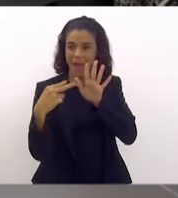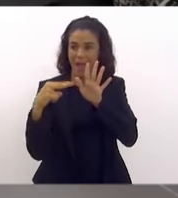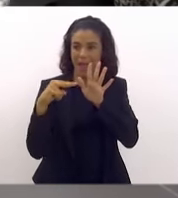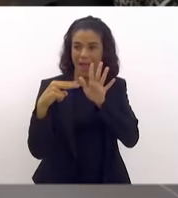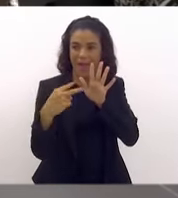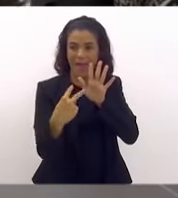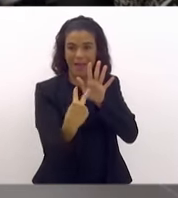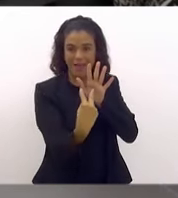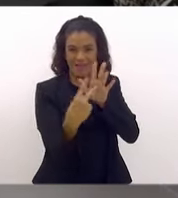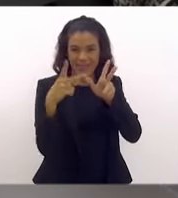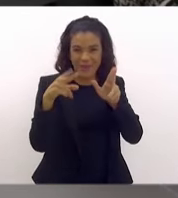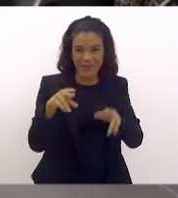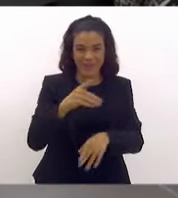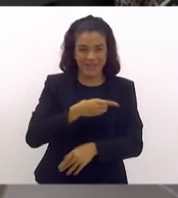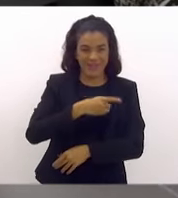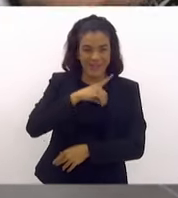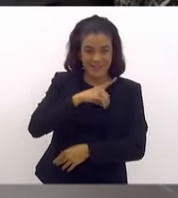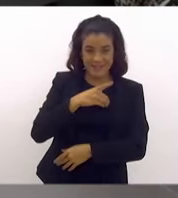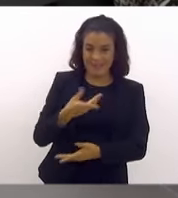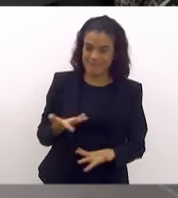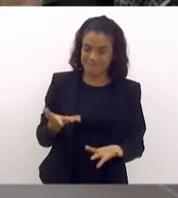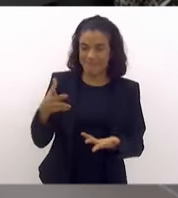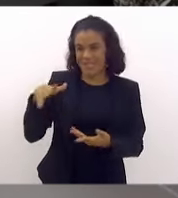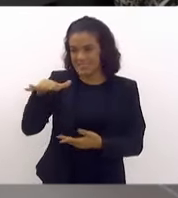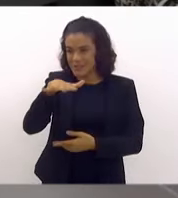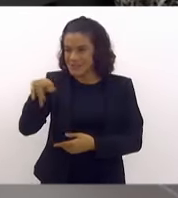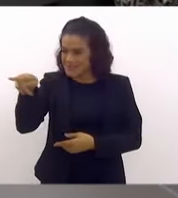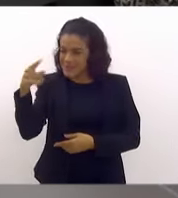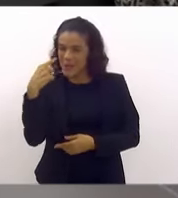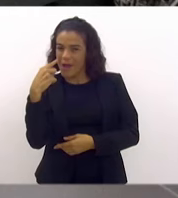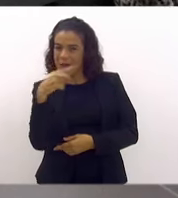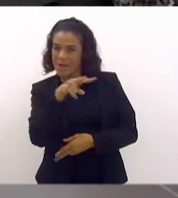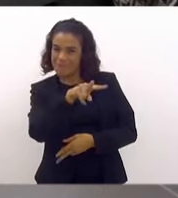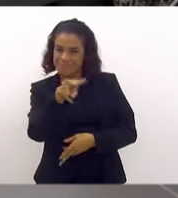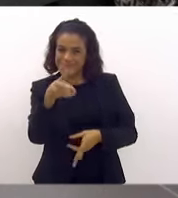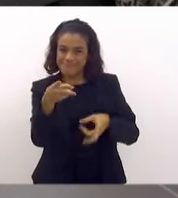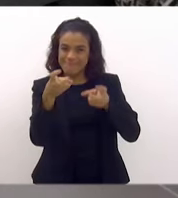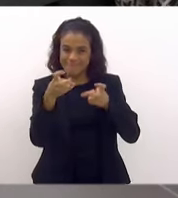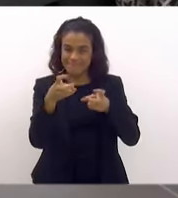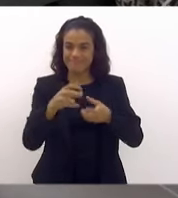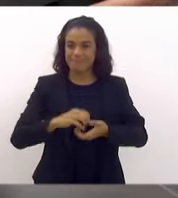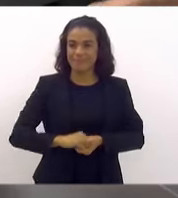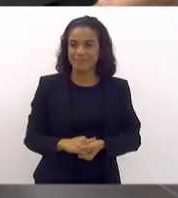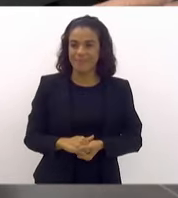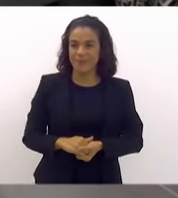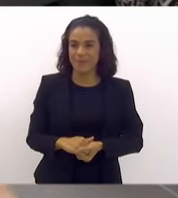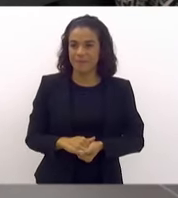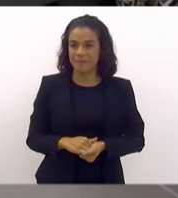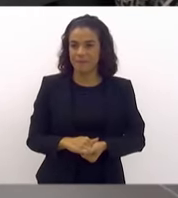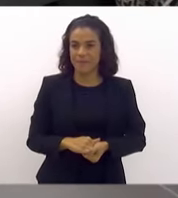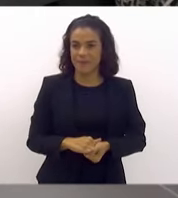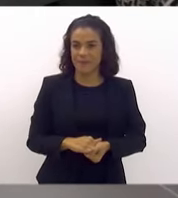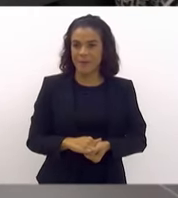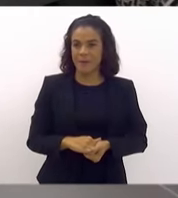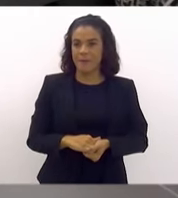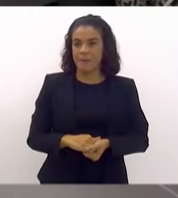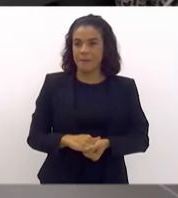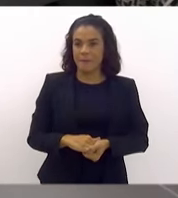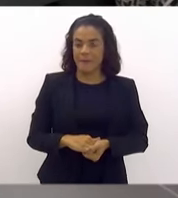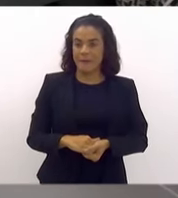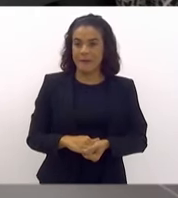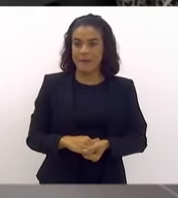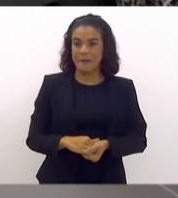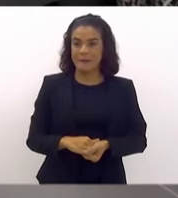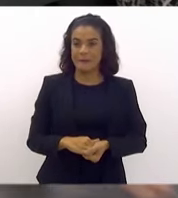feta delegacia nessas condições que a a senhora observou na sua diligência até piores muitas vezes